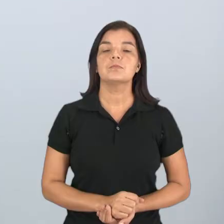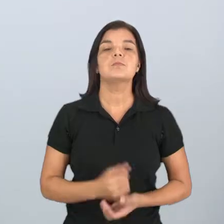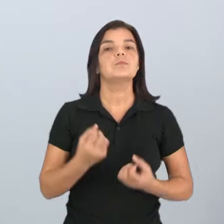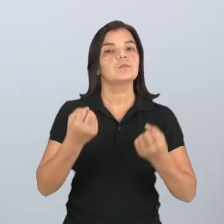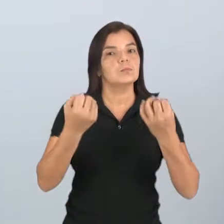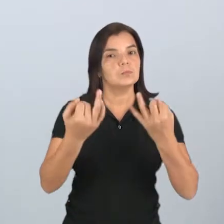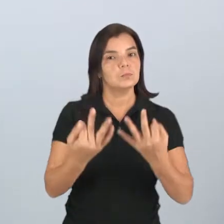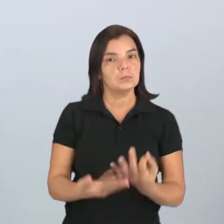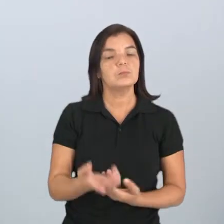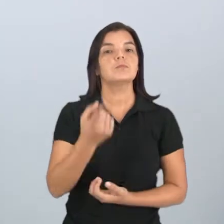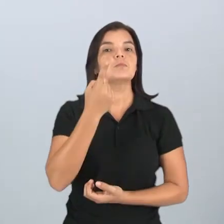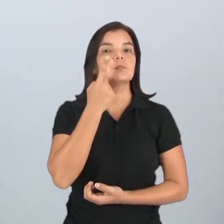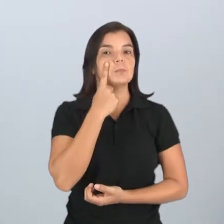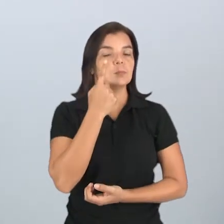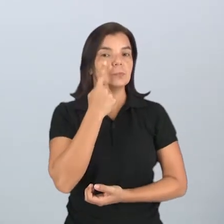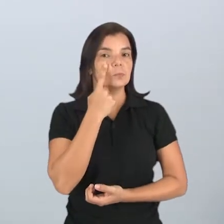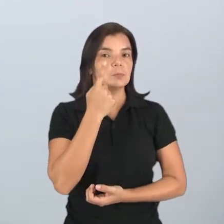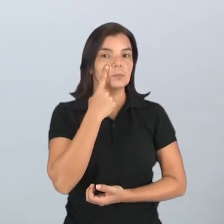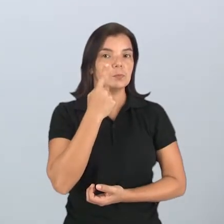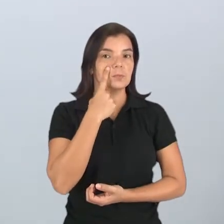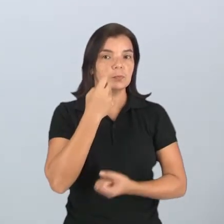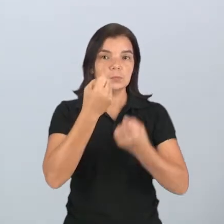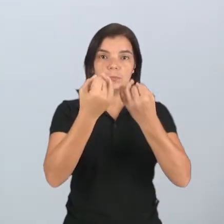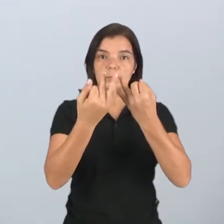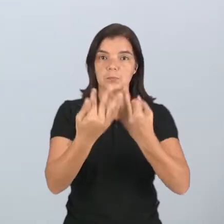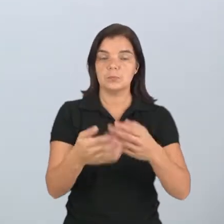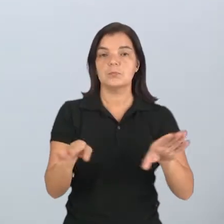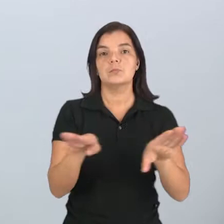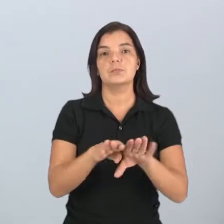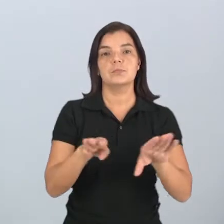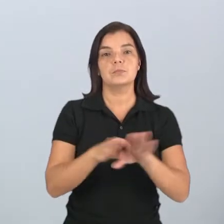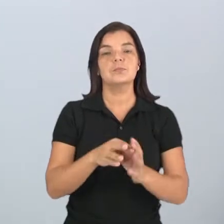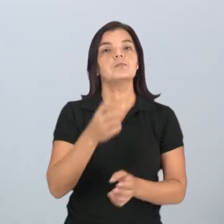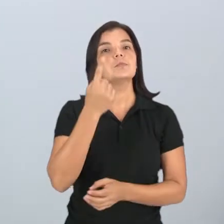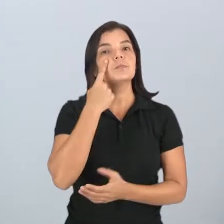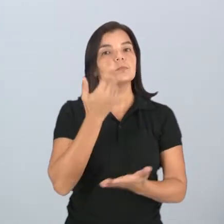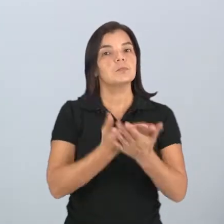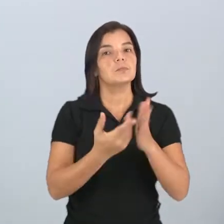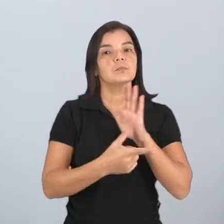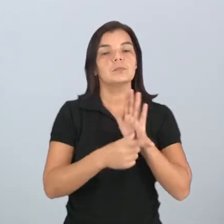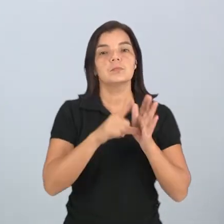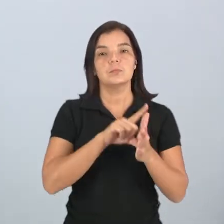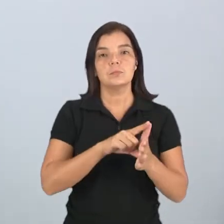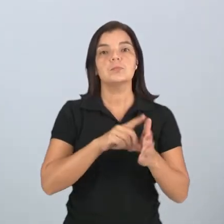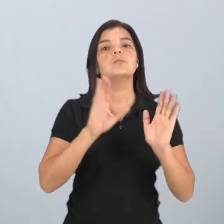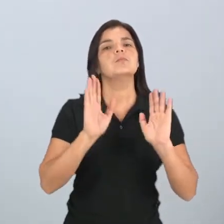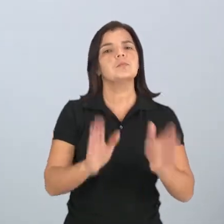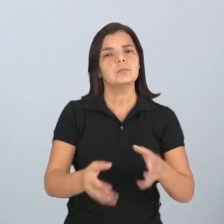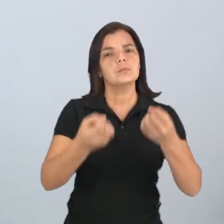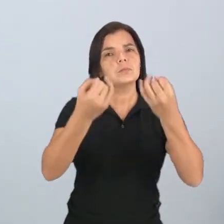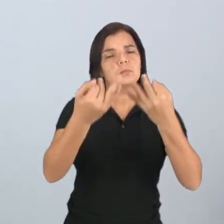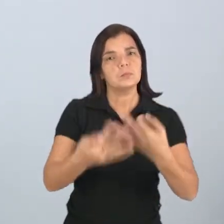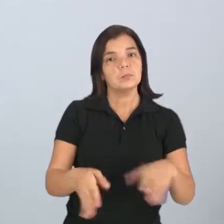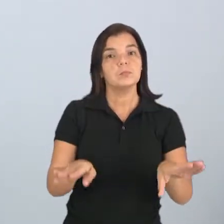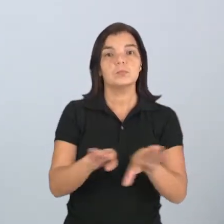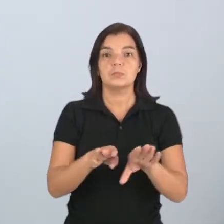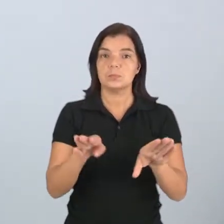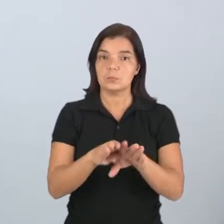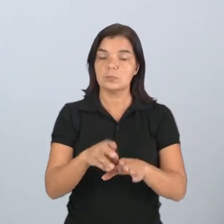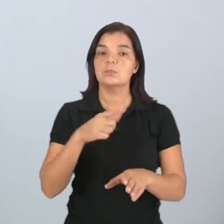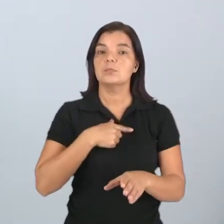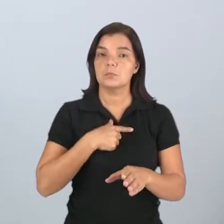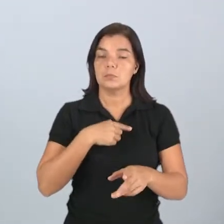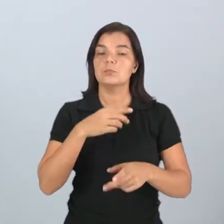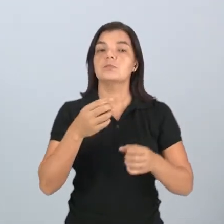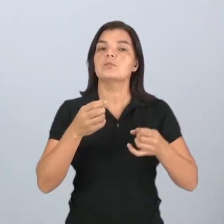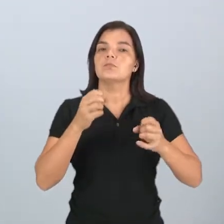como a gente já viu essa conceituação, né, a gente viu na aula anterior, a gente vai falar sobre um esporte que ele está sendo